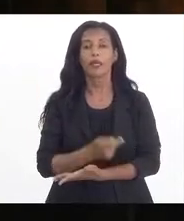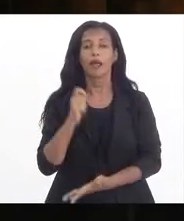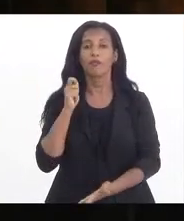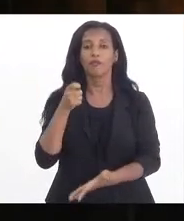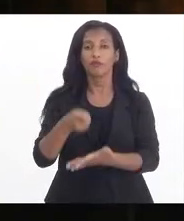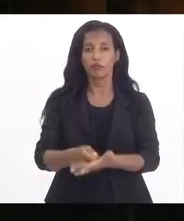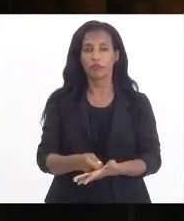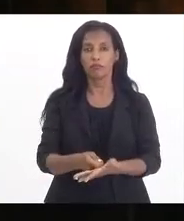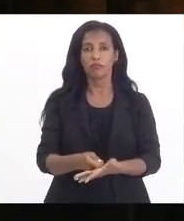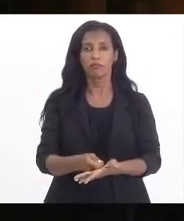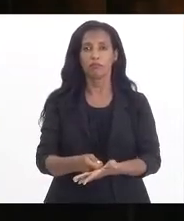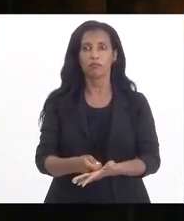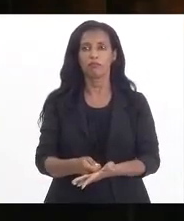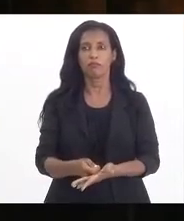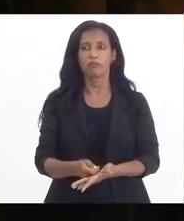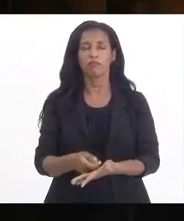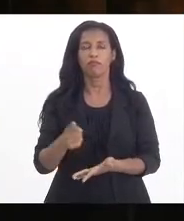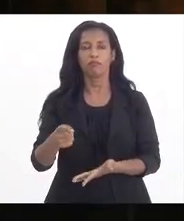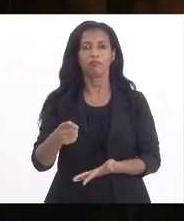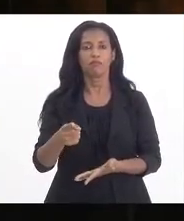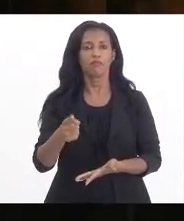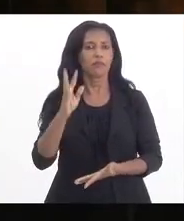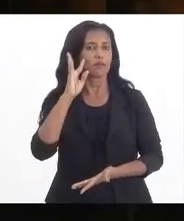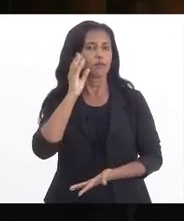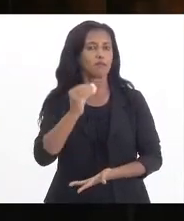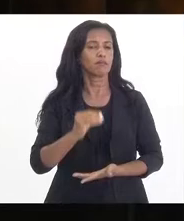vigência desta decisão.